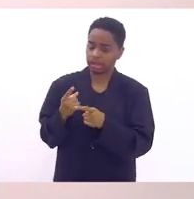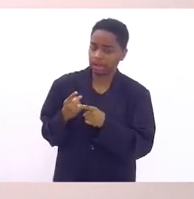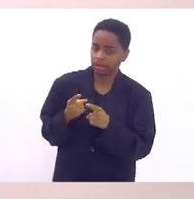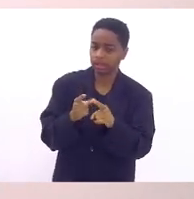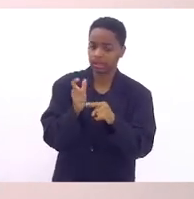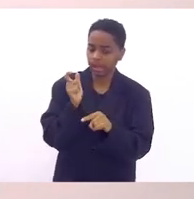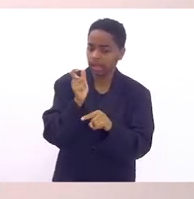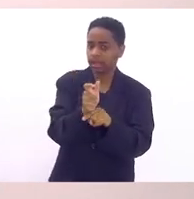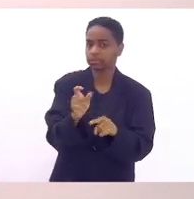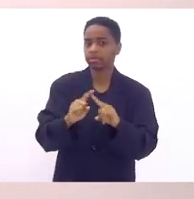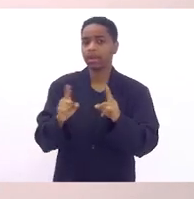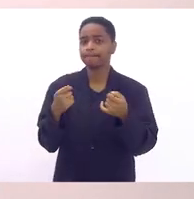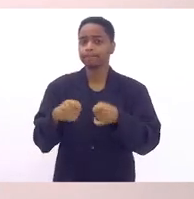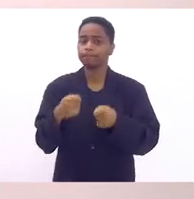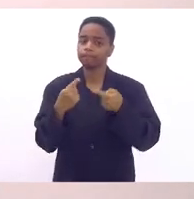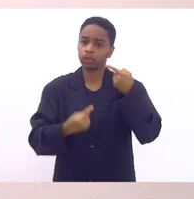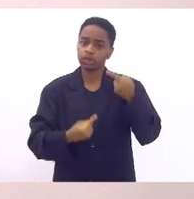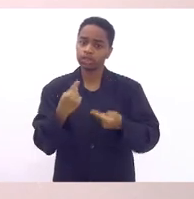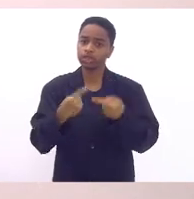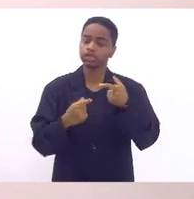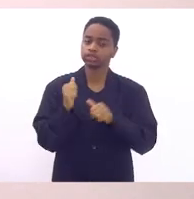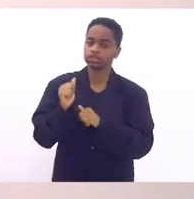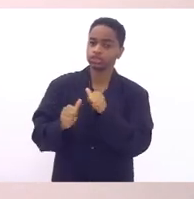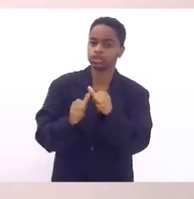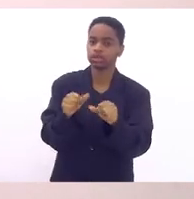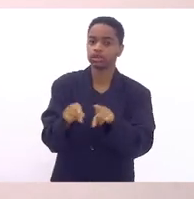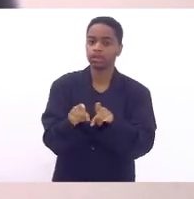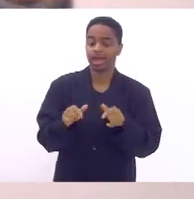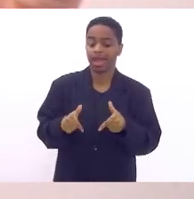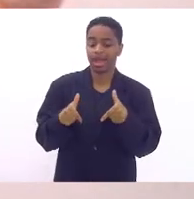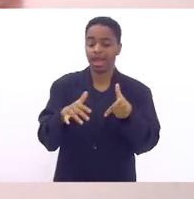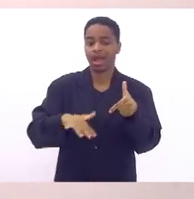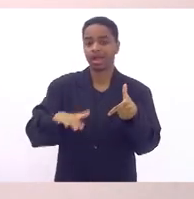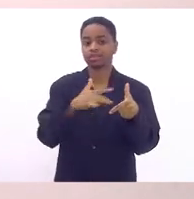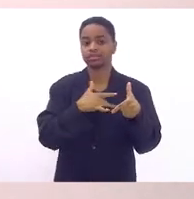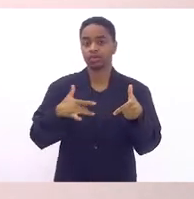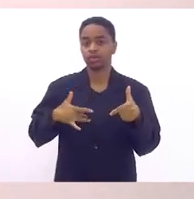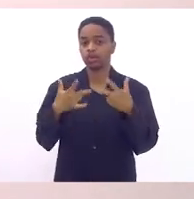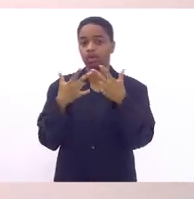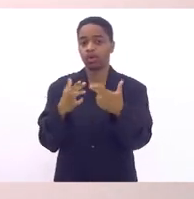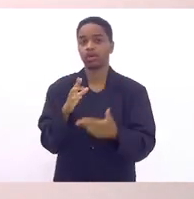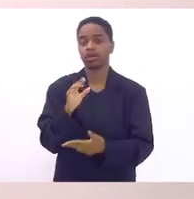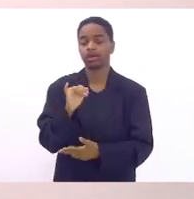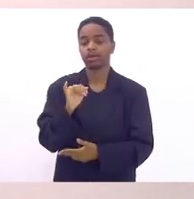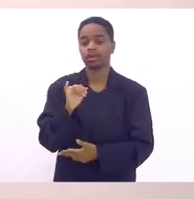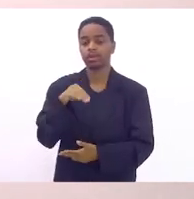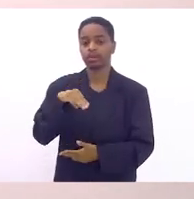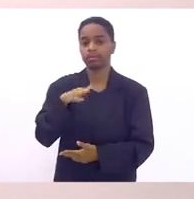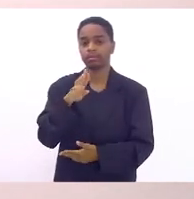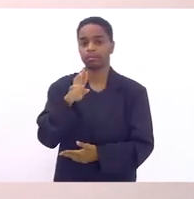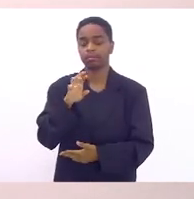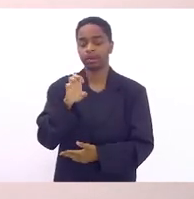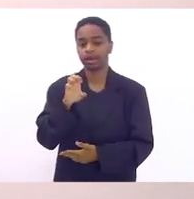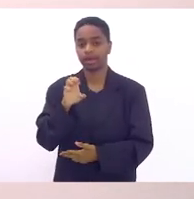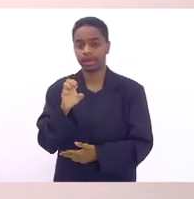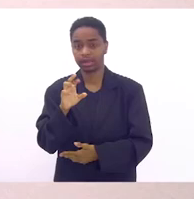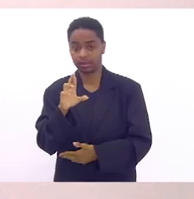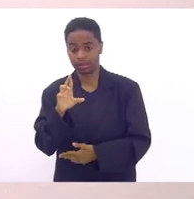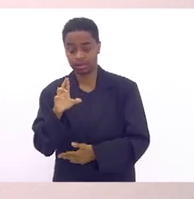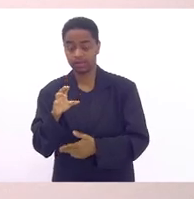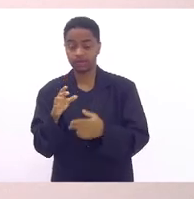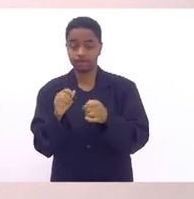políticas transformar nós temos que fazer na saúde o que a Embraer fez na área da aviação o que a Embrapa